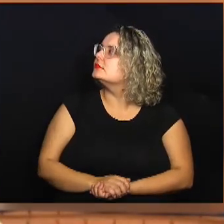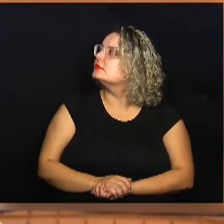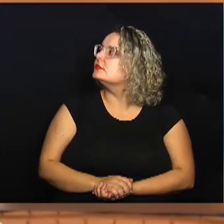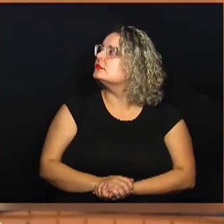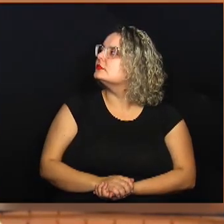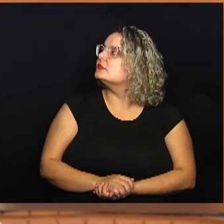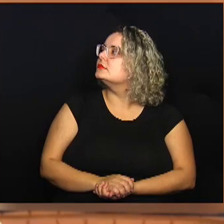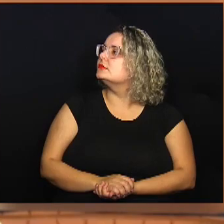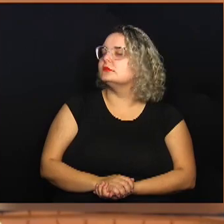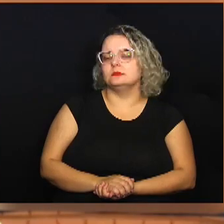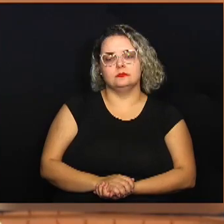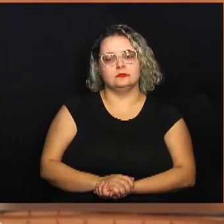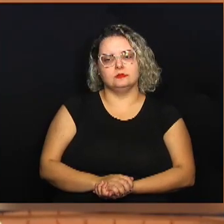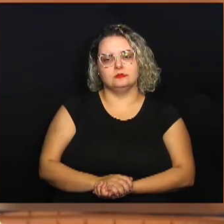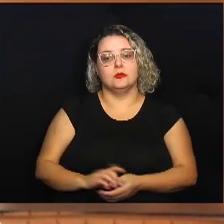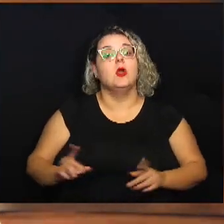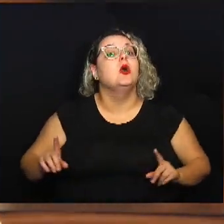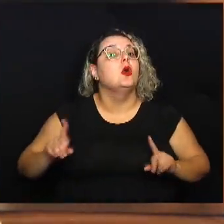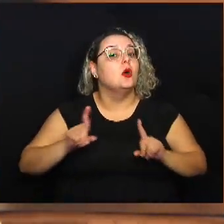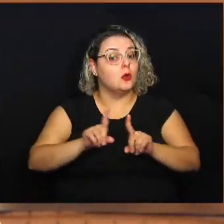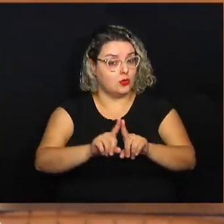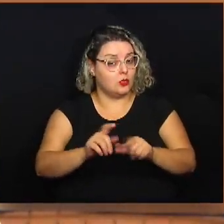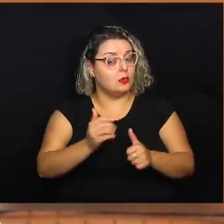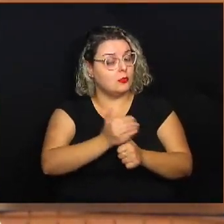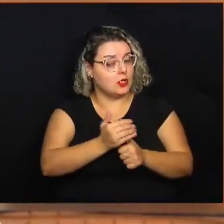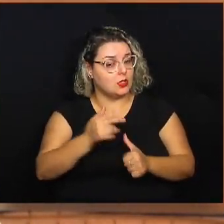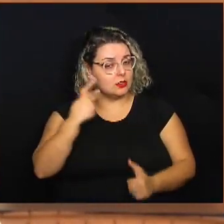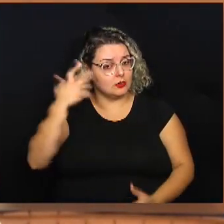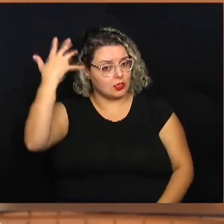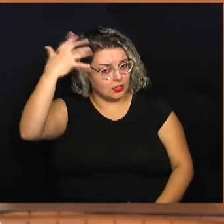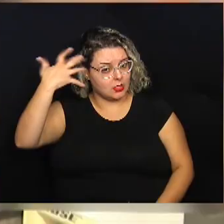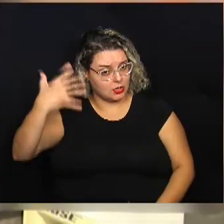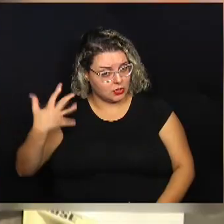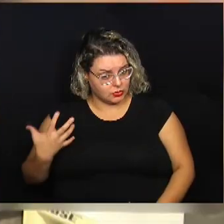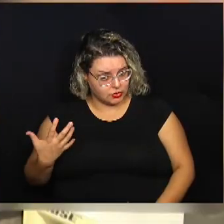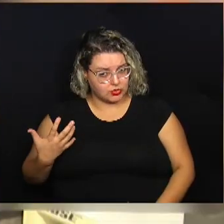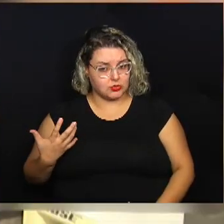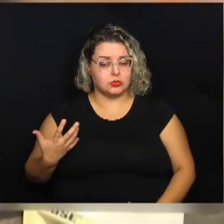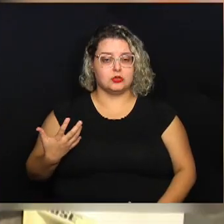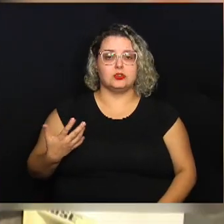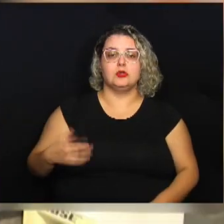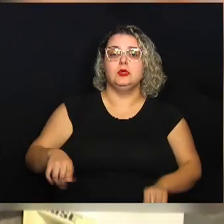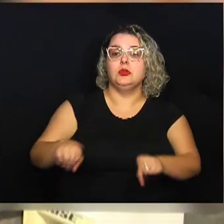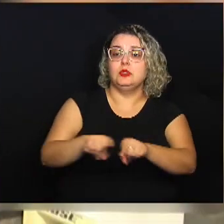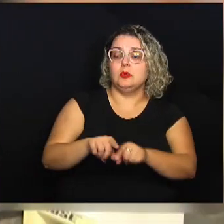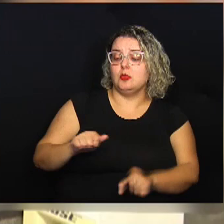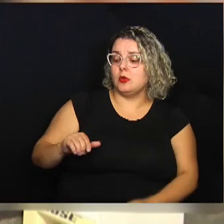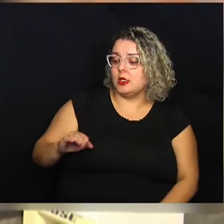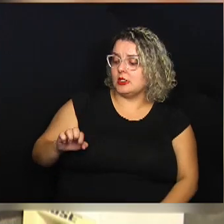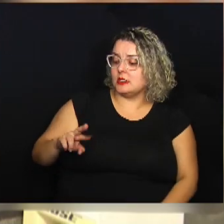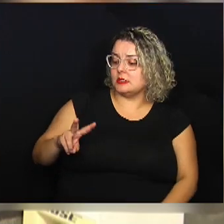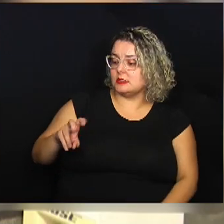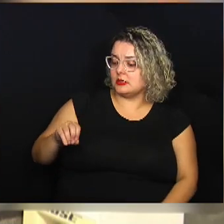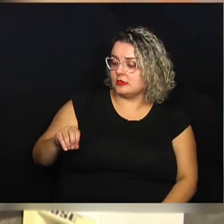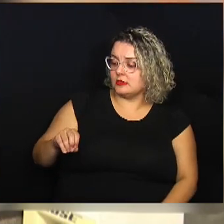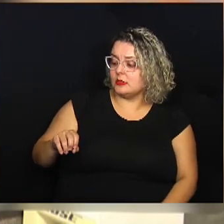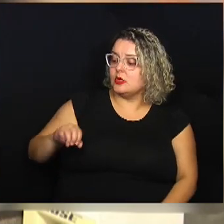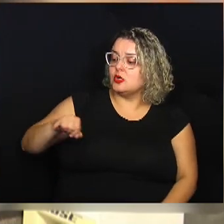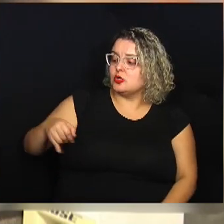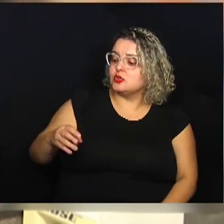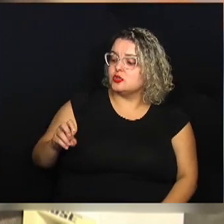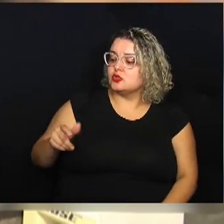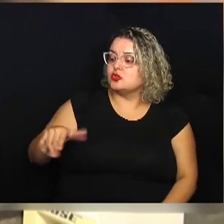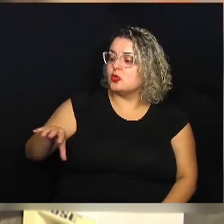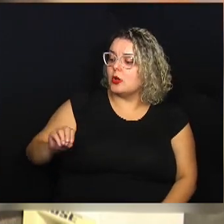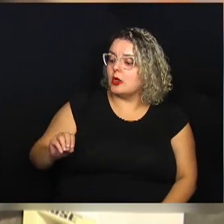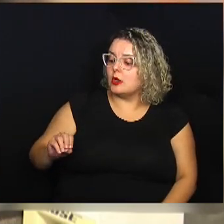Por meio de uma parceria entre o mandato da vereadora Guida Calisto e o acervo João Zincler, foi realizada